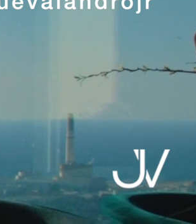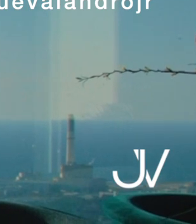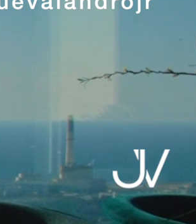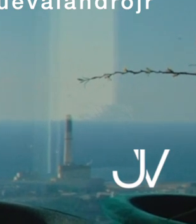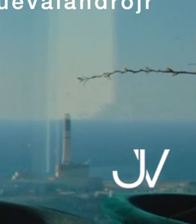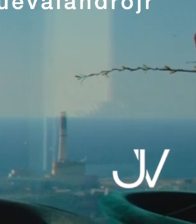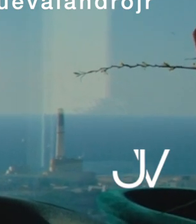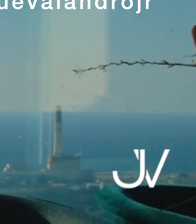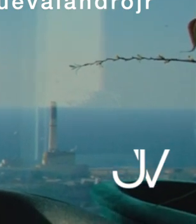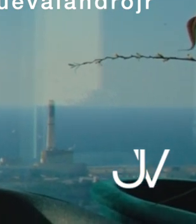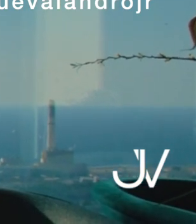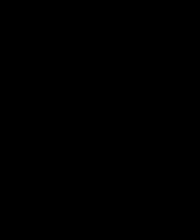E aí